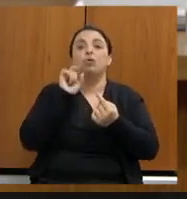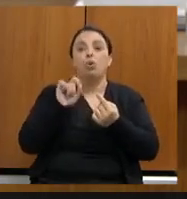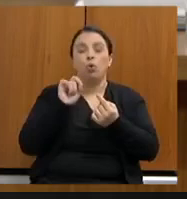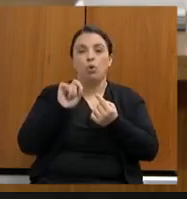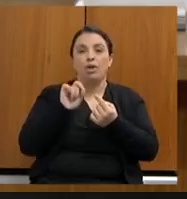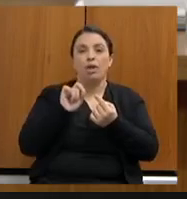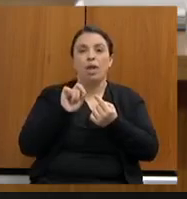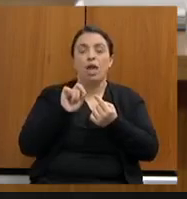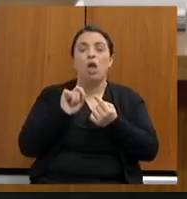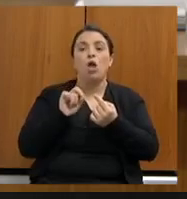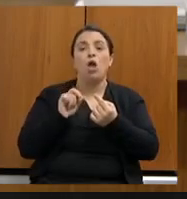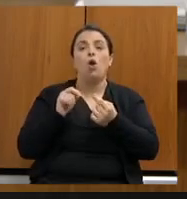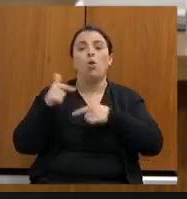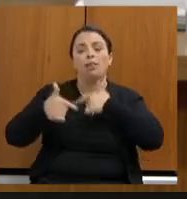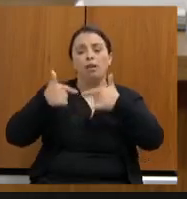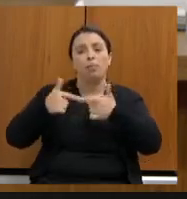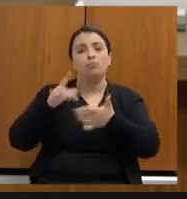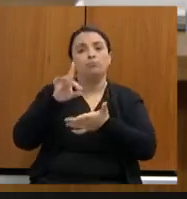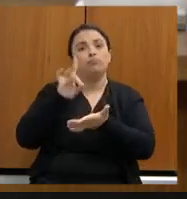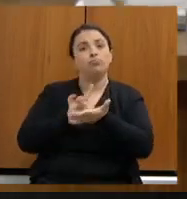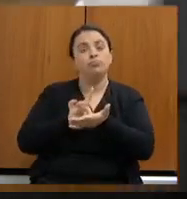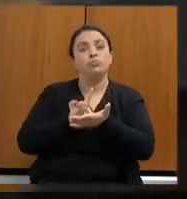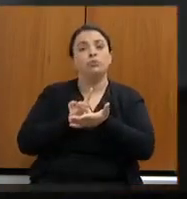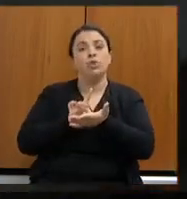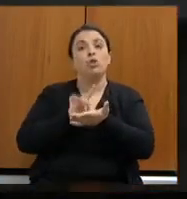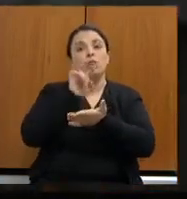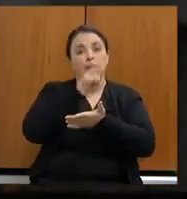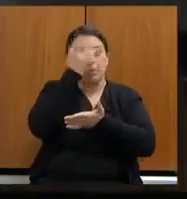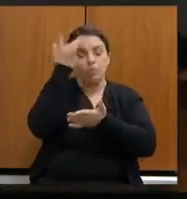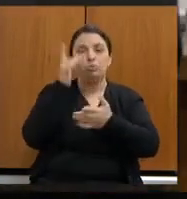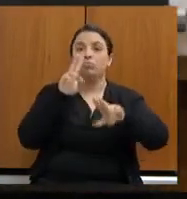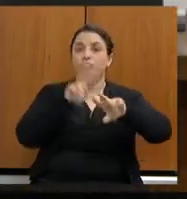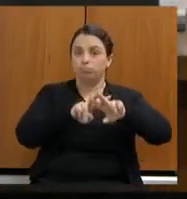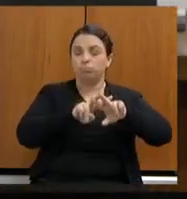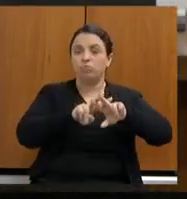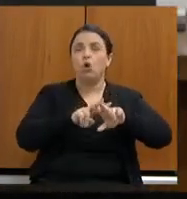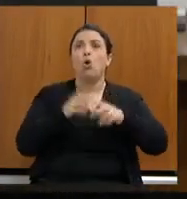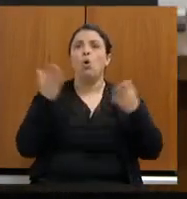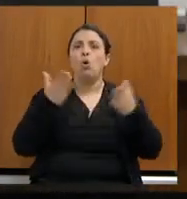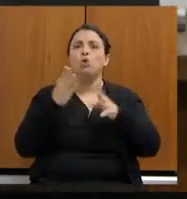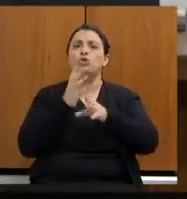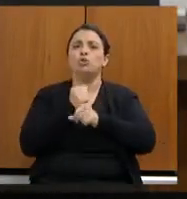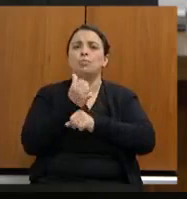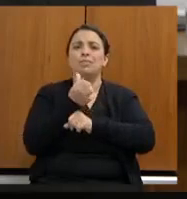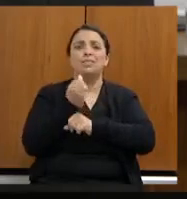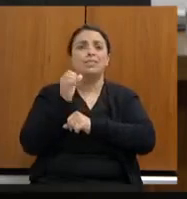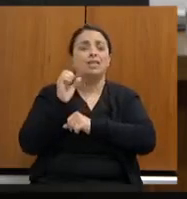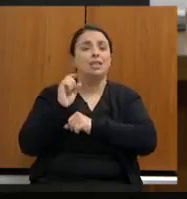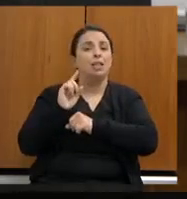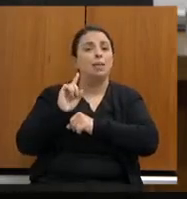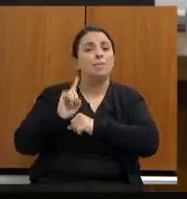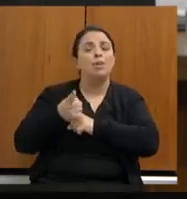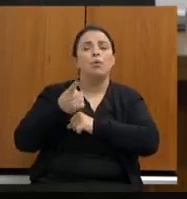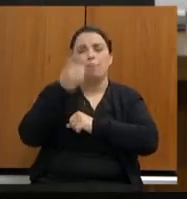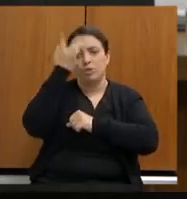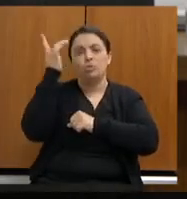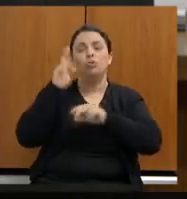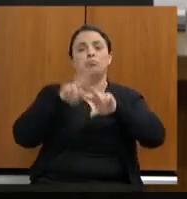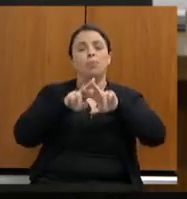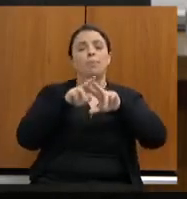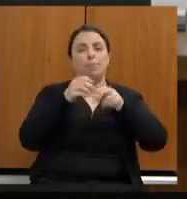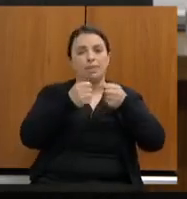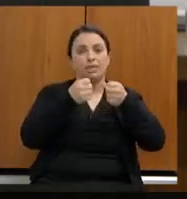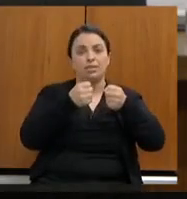trabalho do preso nós temos aproximadamente 60 mil preso e essa mão de obra do preso ela tem que ser utilizada e para felicidade